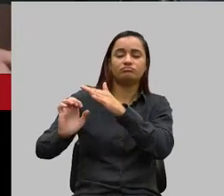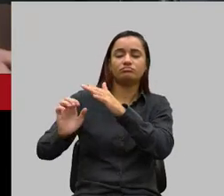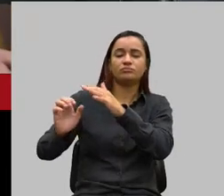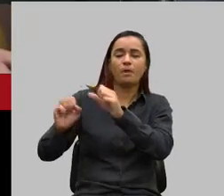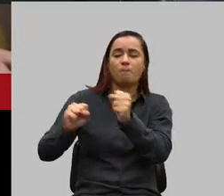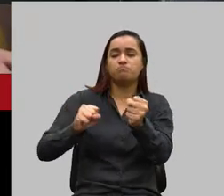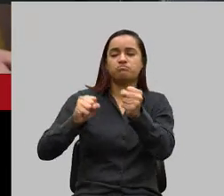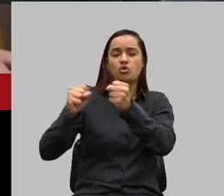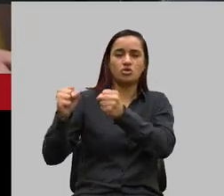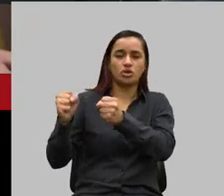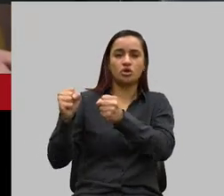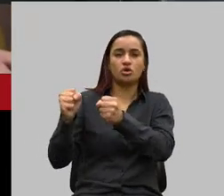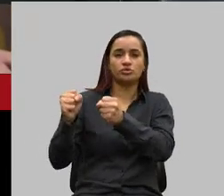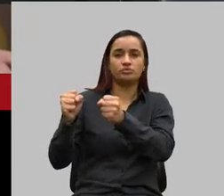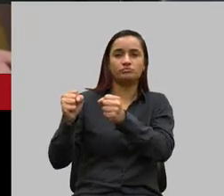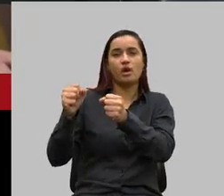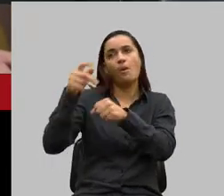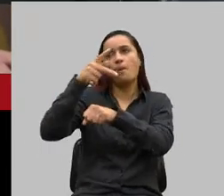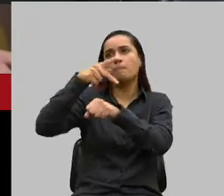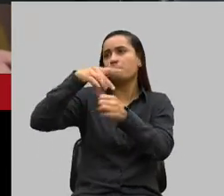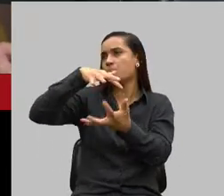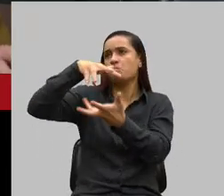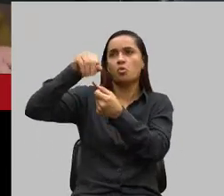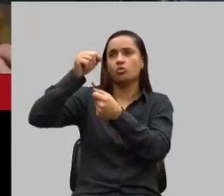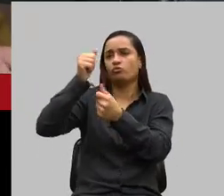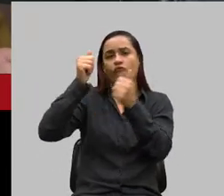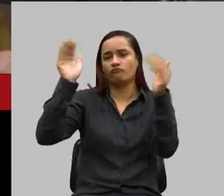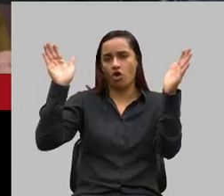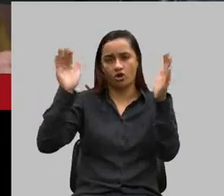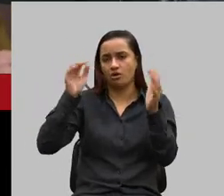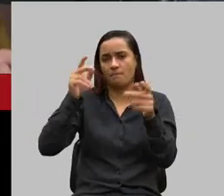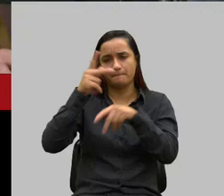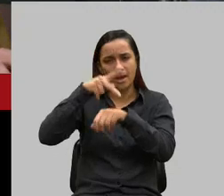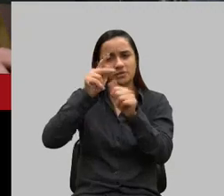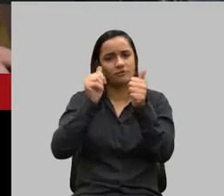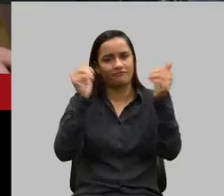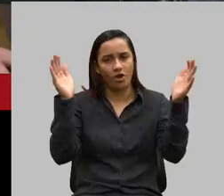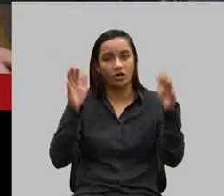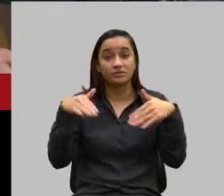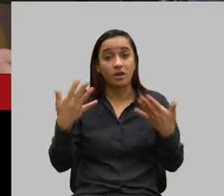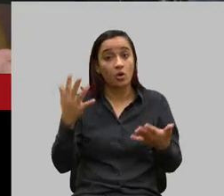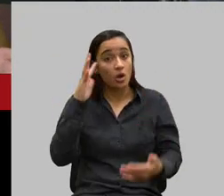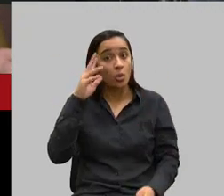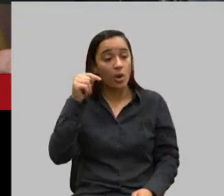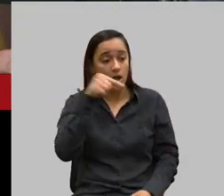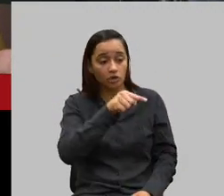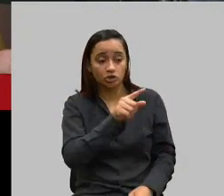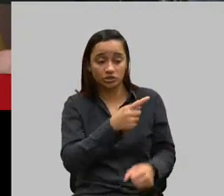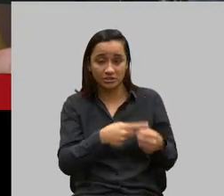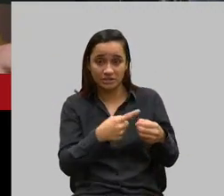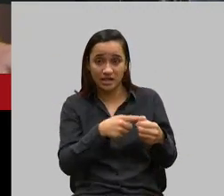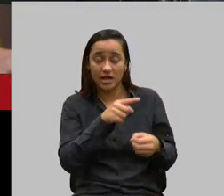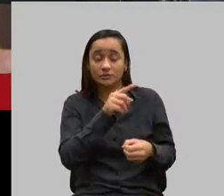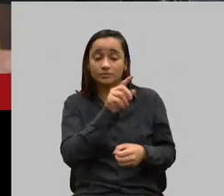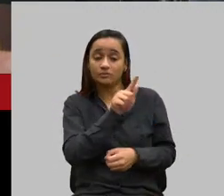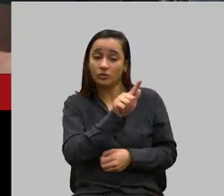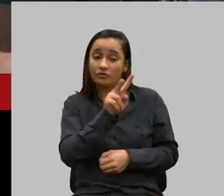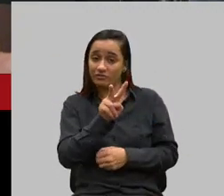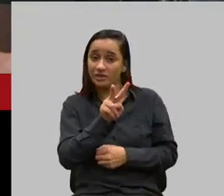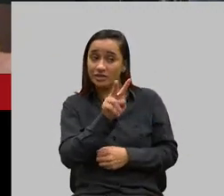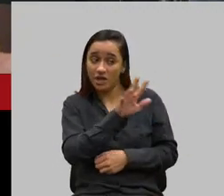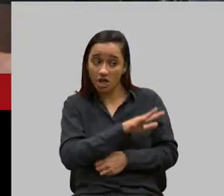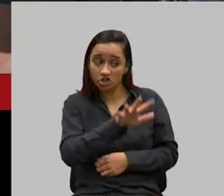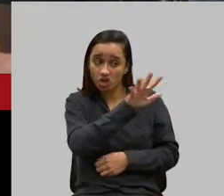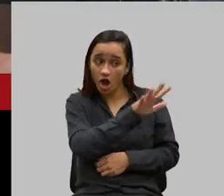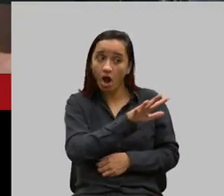Offices mundo afora E aí eu acho que Valadares e região entra forte nisso forte nisso conto